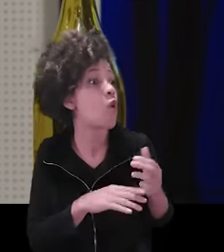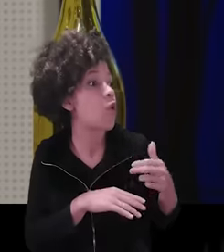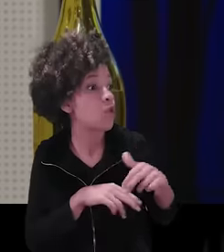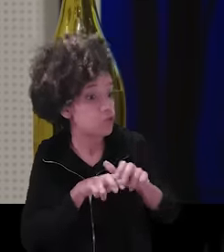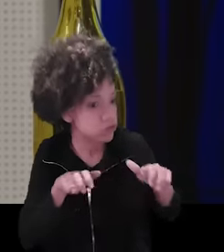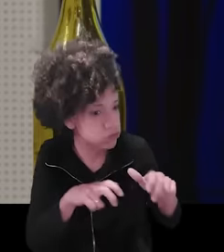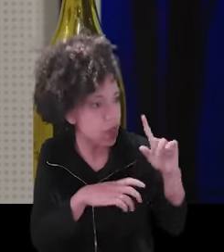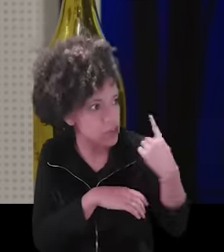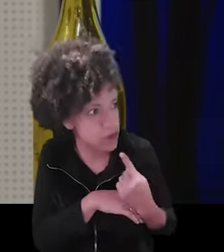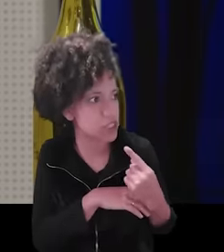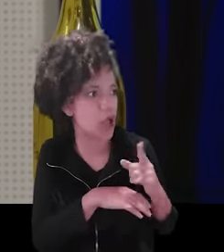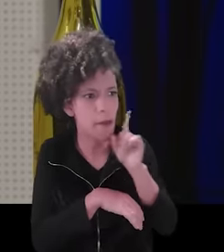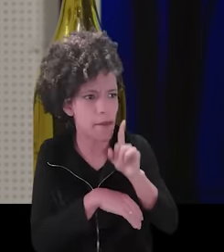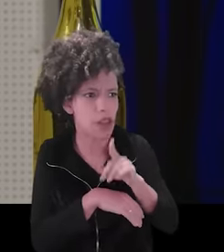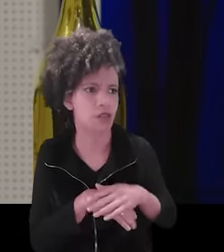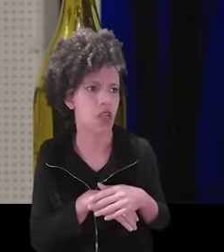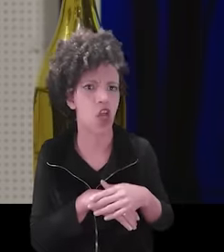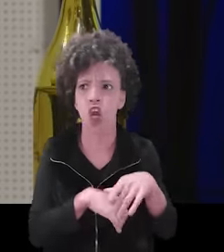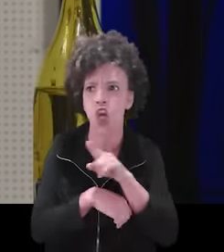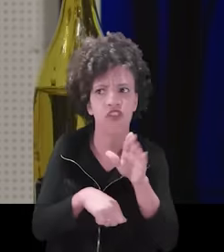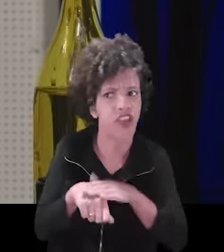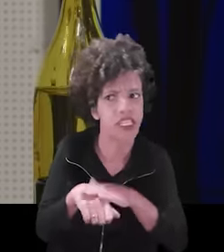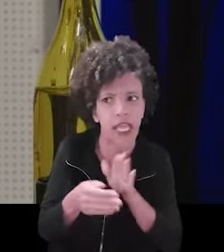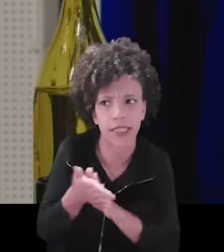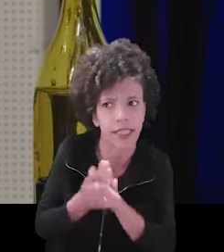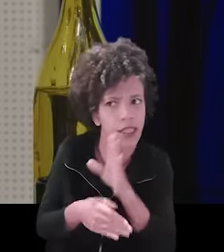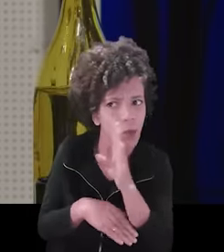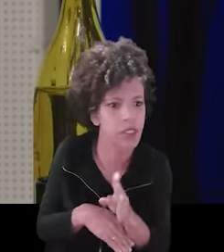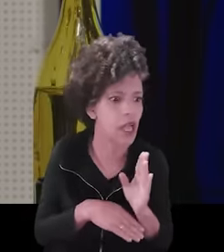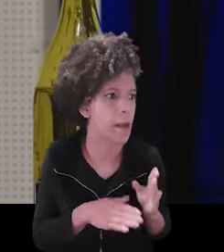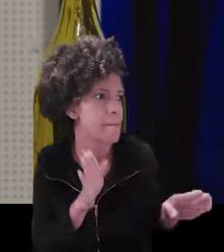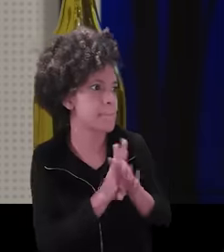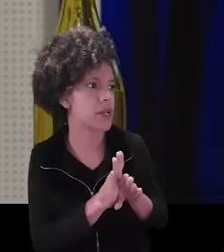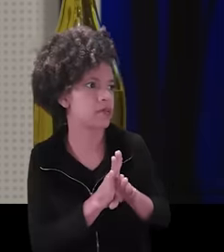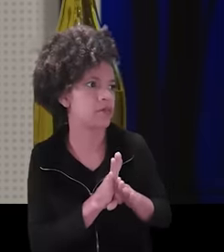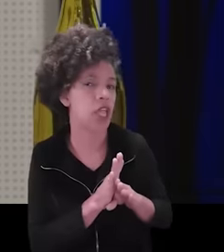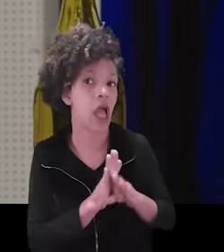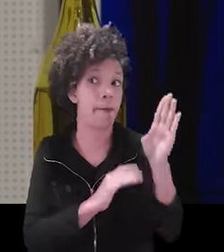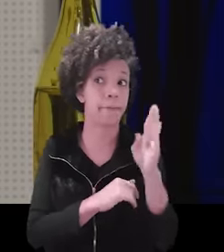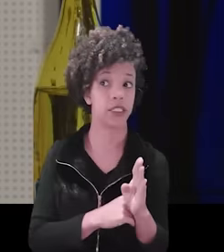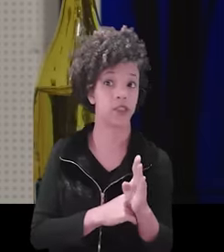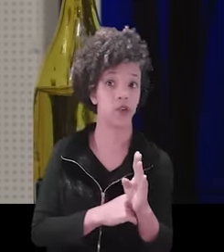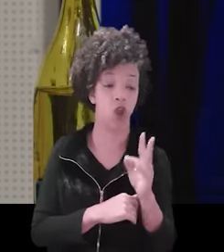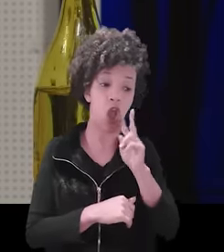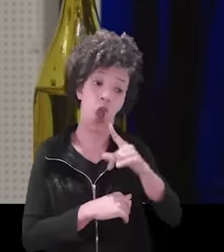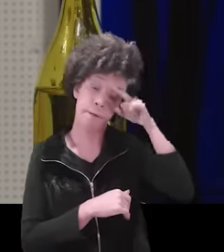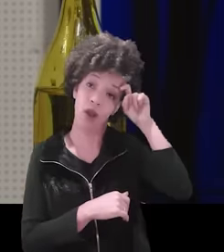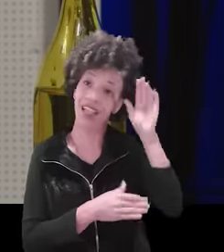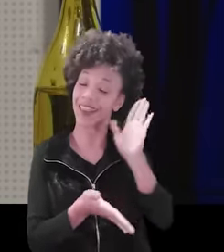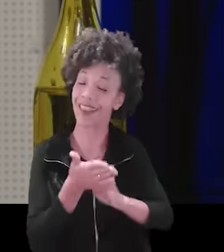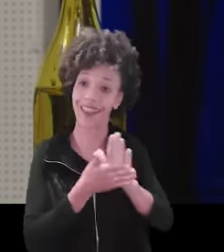escritório de advocacia americano que todo mundo fala não faz nada com o brasileiro você pisa lava essa primeira frase que você vai vir de brasileira